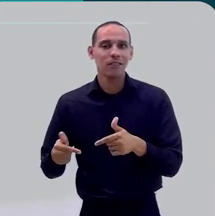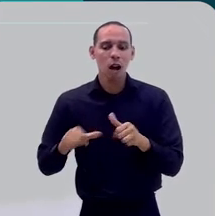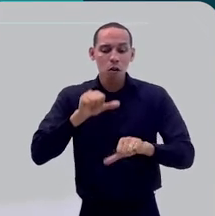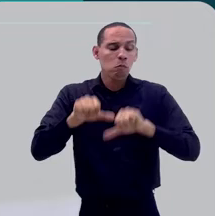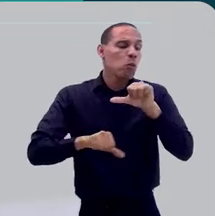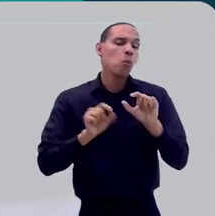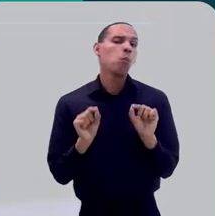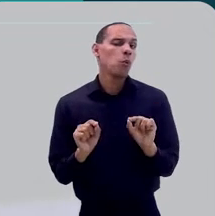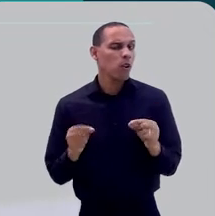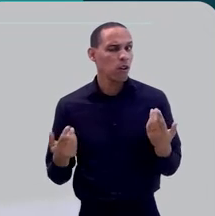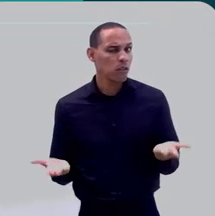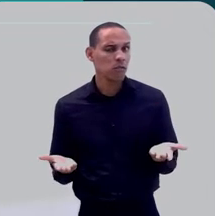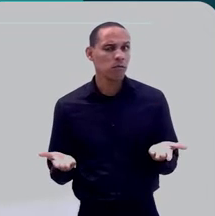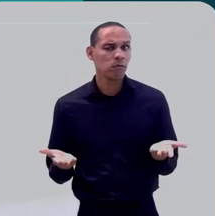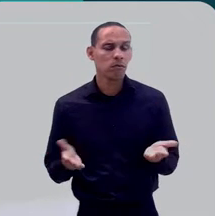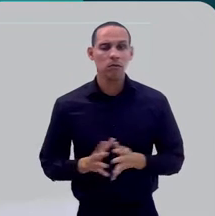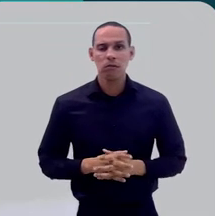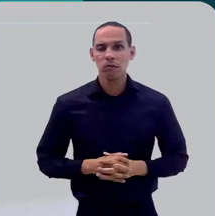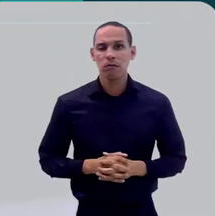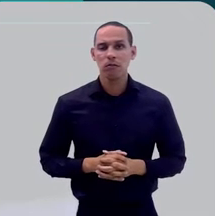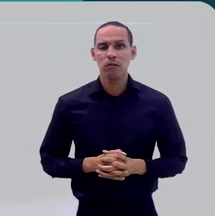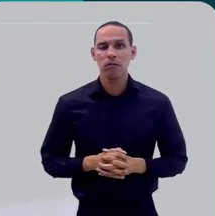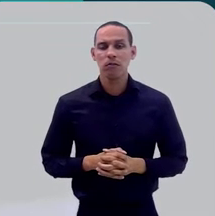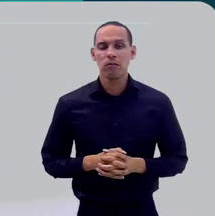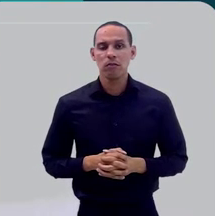o que muda nessa relação?